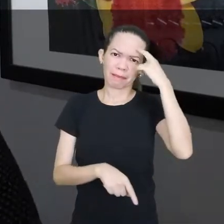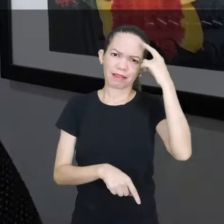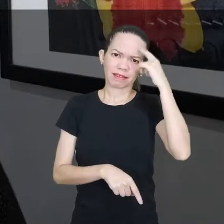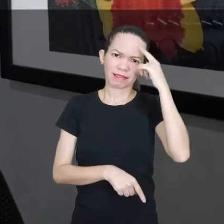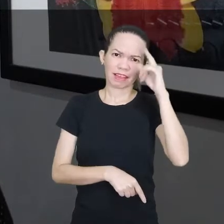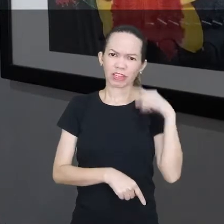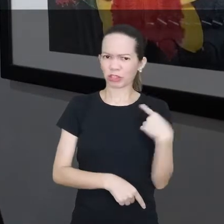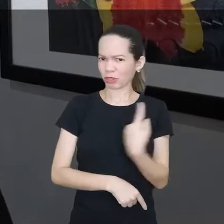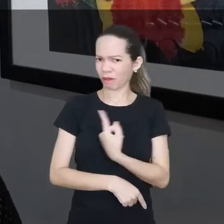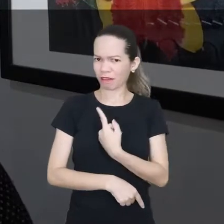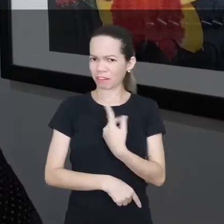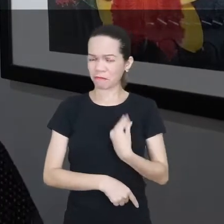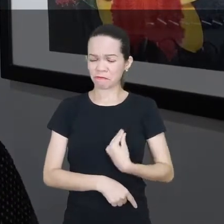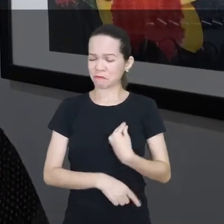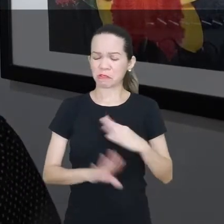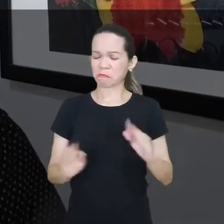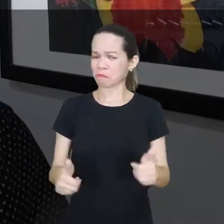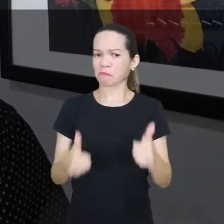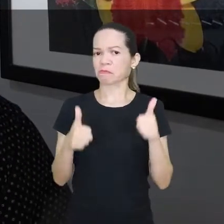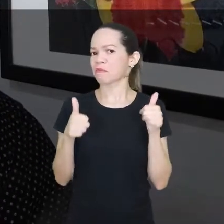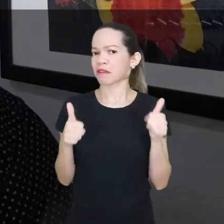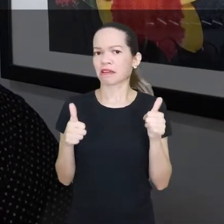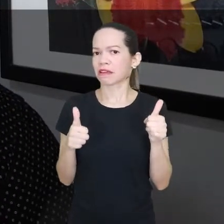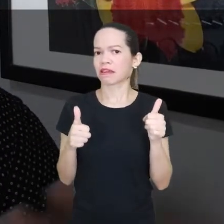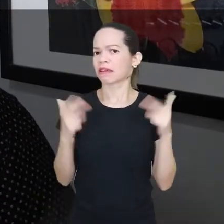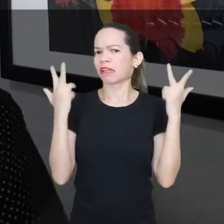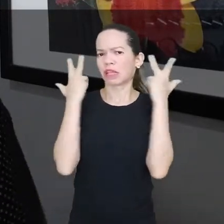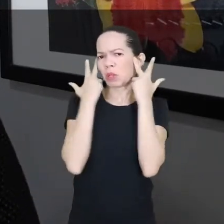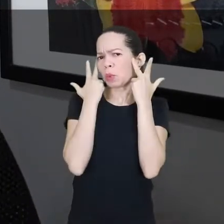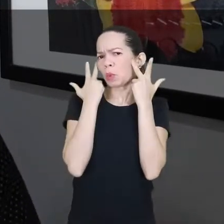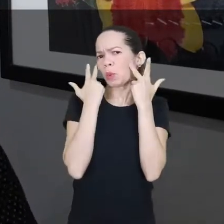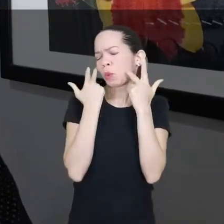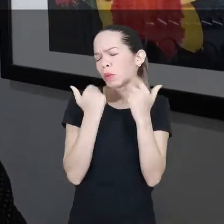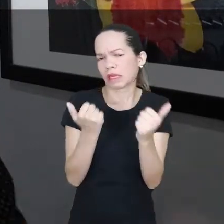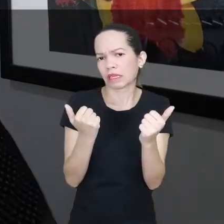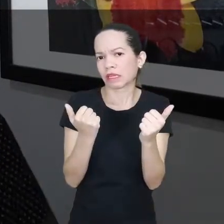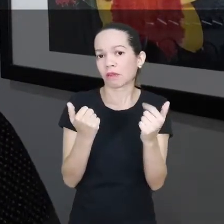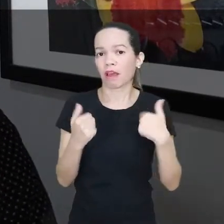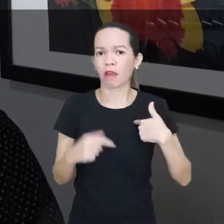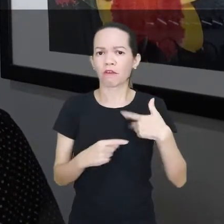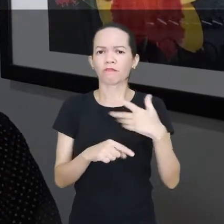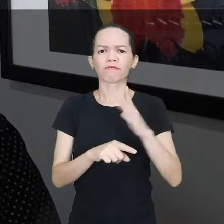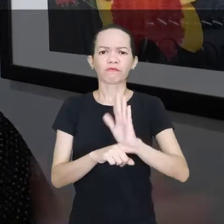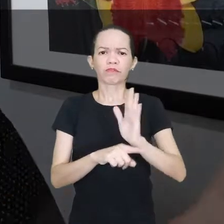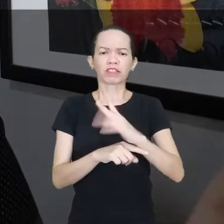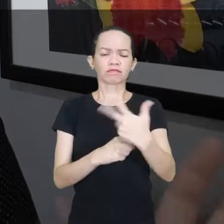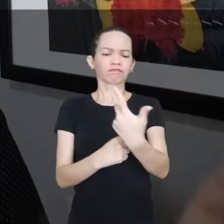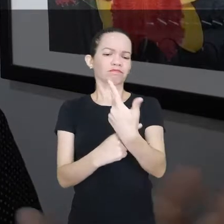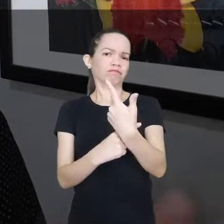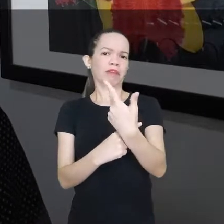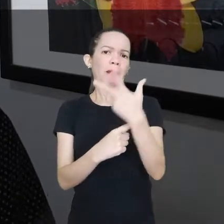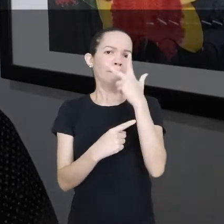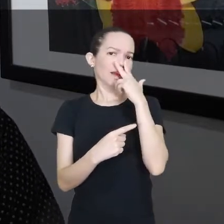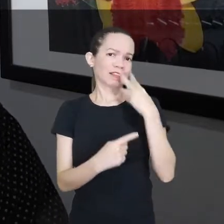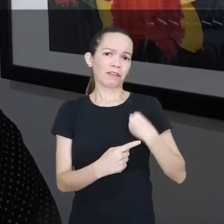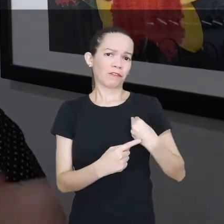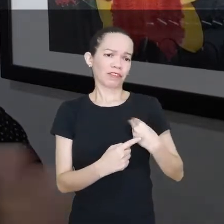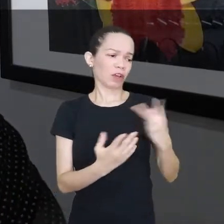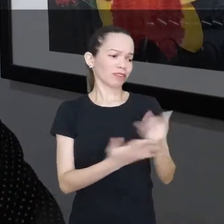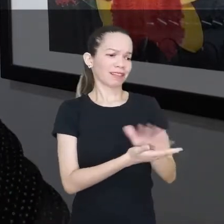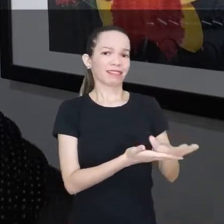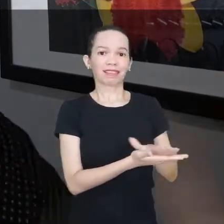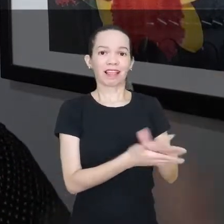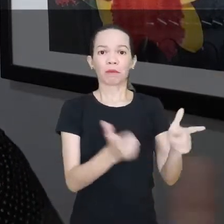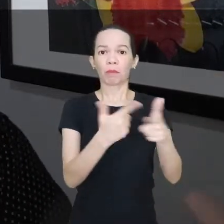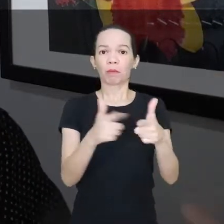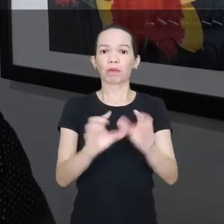a gente não passa por lutas, a gente parece que, né, nossa vida é tudo tranquilo. Eu estou aqui gravando esse vídeo como se nada estivesse acontecendo, como